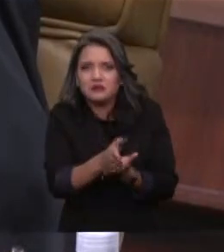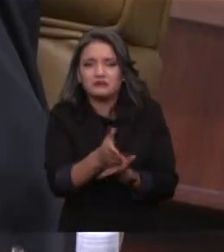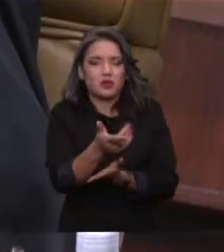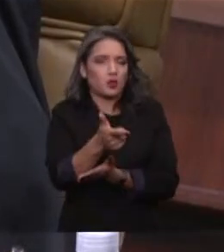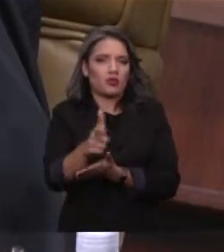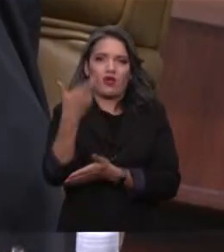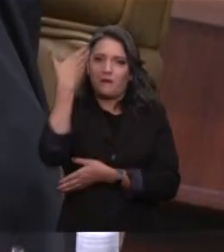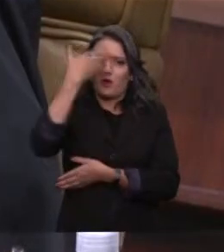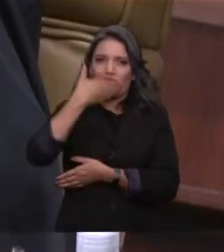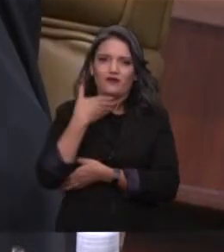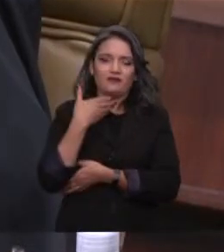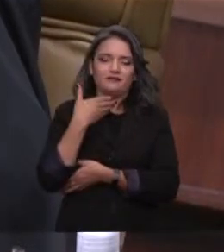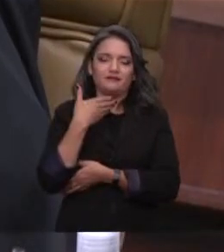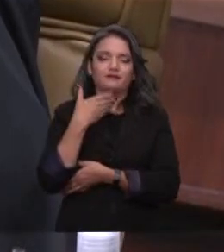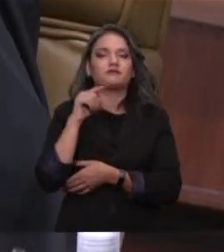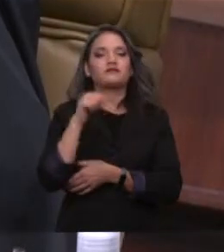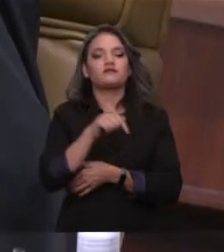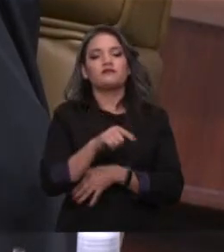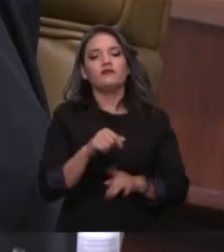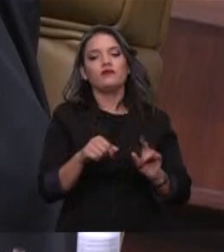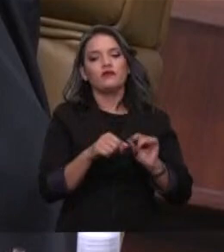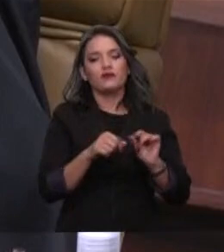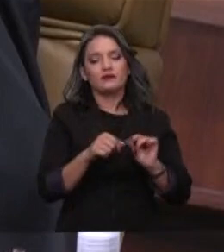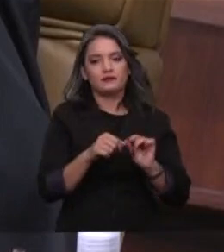Para o fim de cometerem